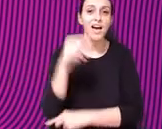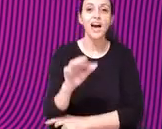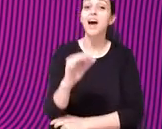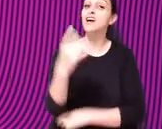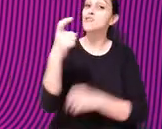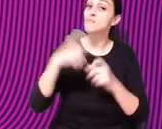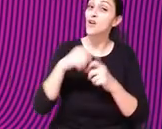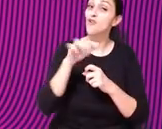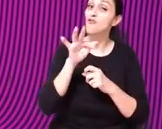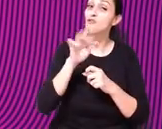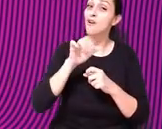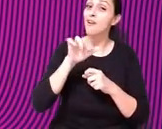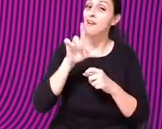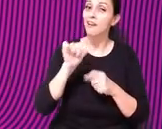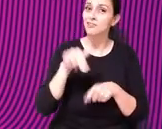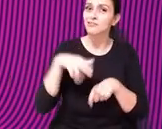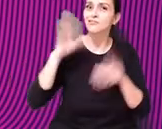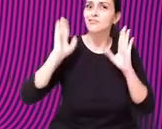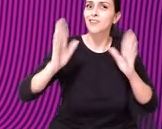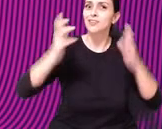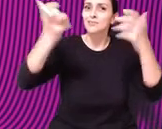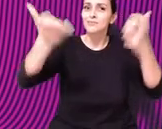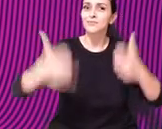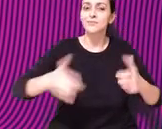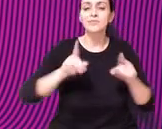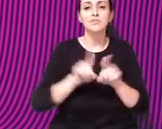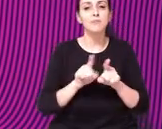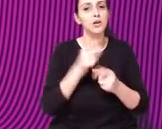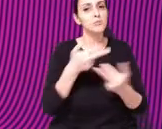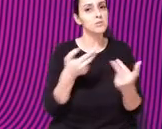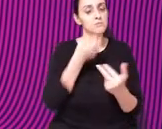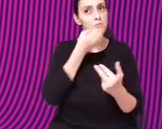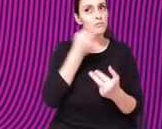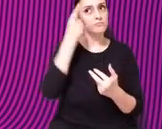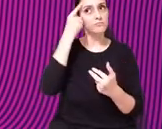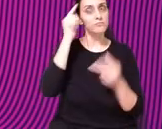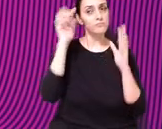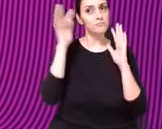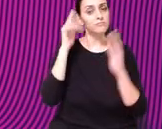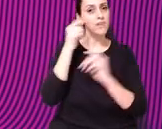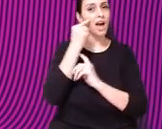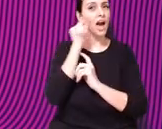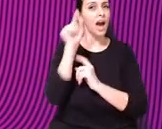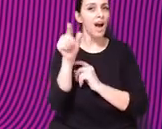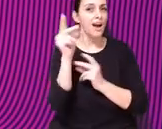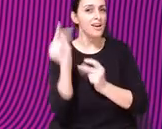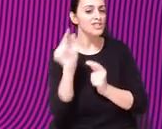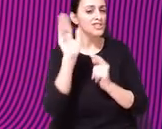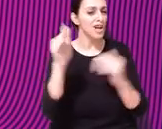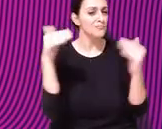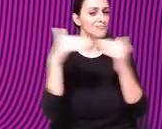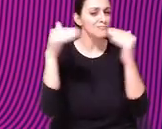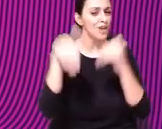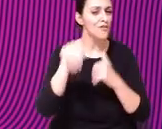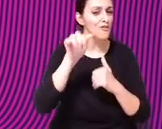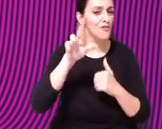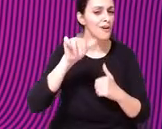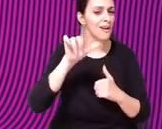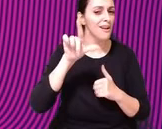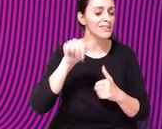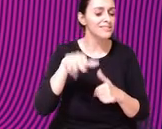falou. As coisas que você acha que são boas, alguém sempre fala, isso está de acordo com o Dr. Furlan pensa.